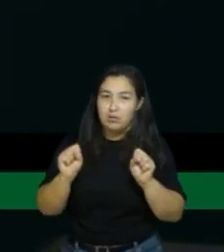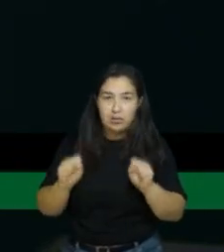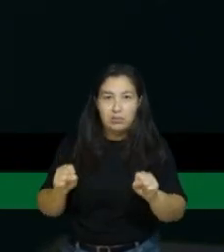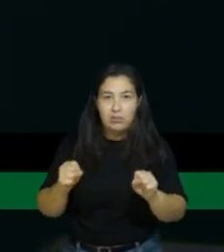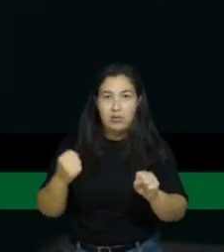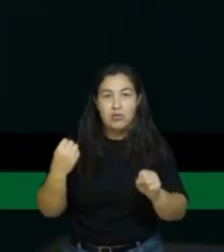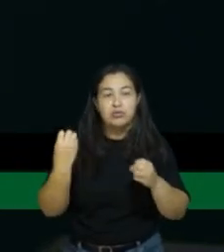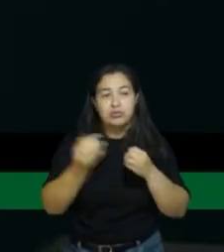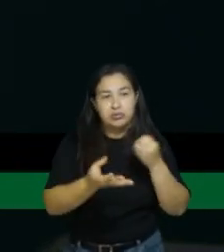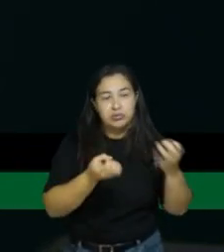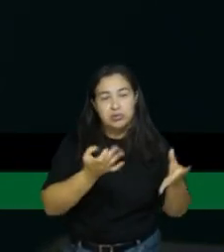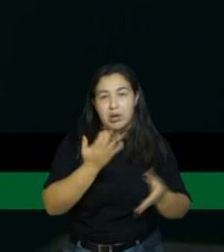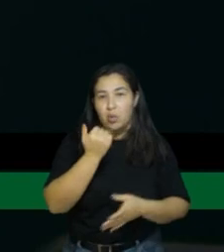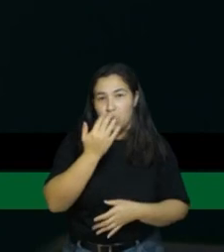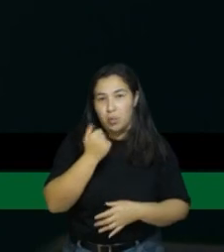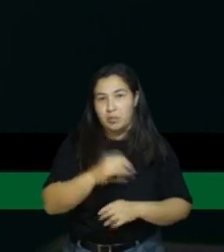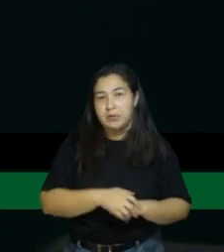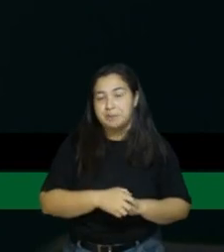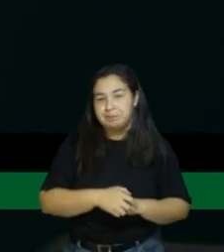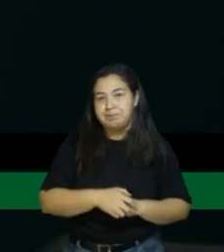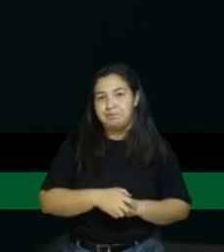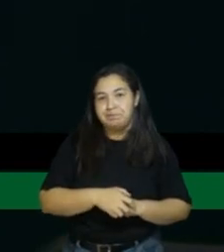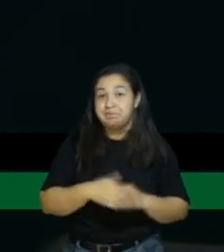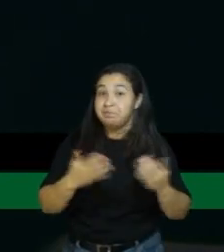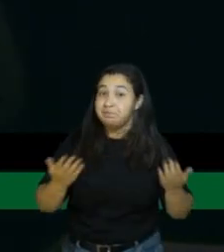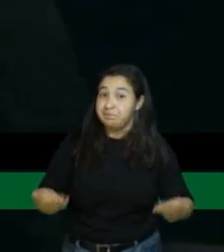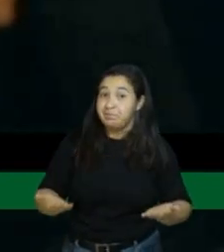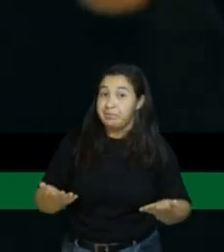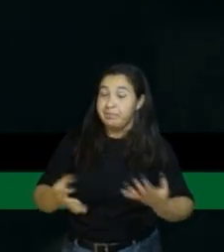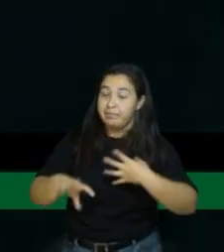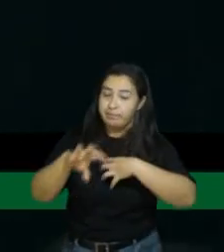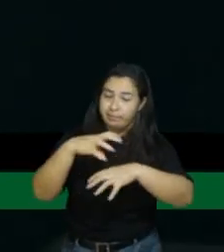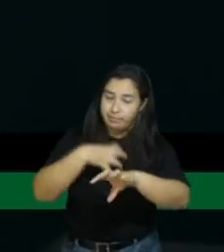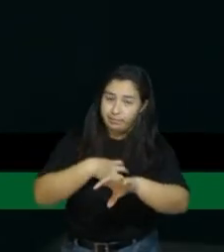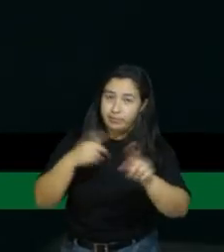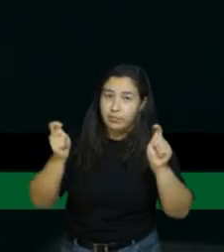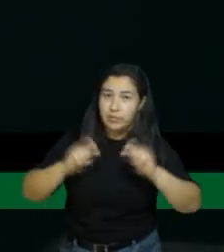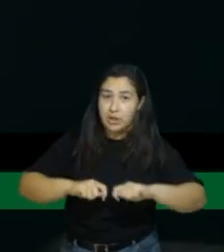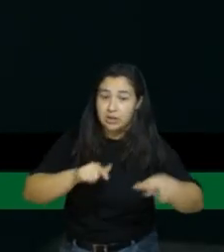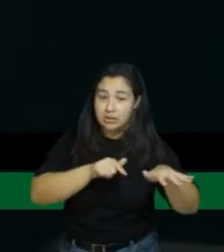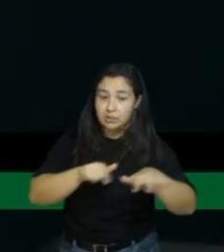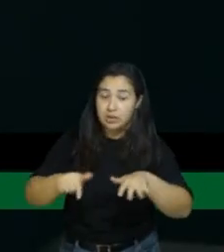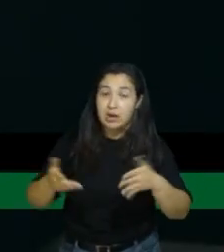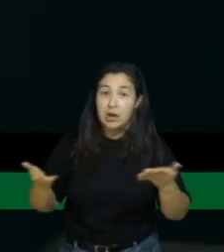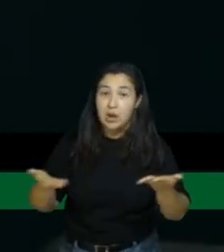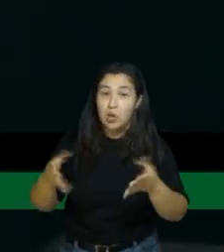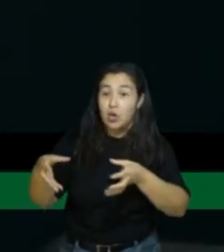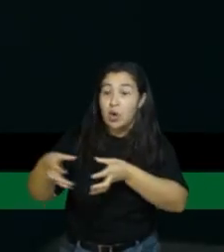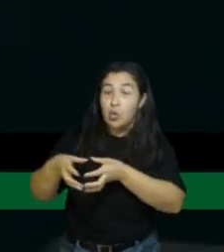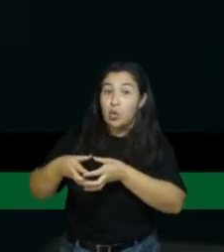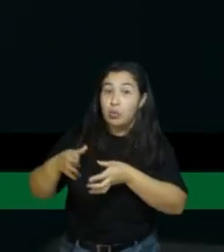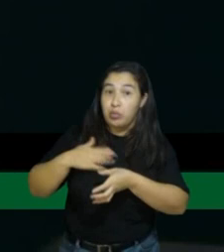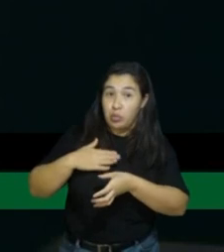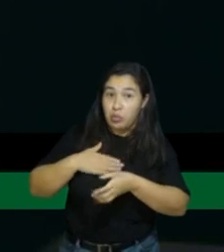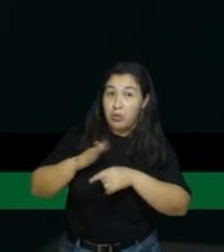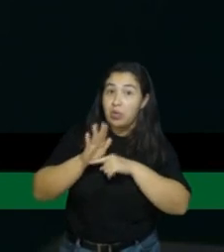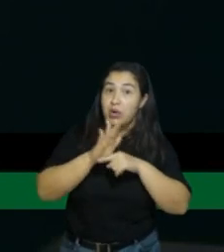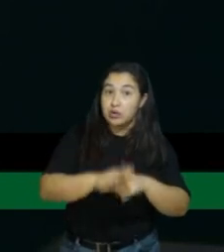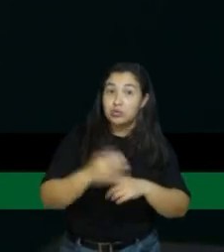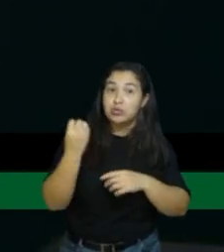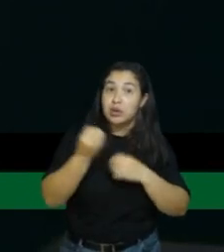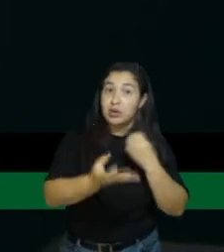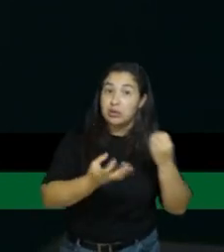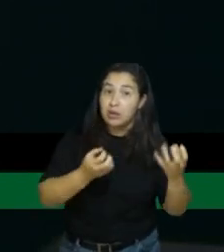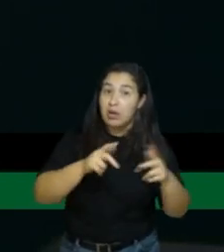lá pro Rio Grande do Sul então estamos eh nos solidarizando também essa semana a nossa equipe também ajudará a mandar